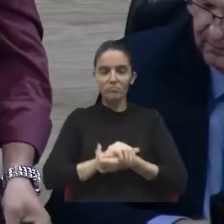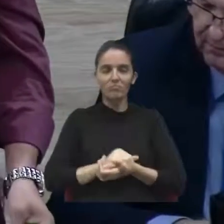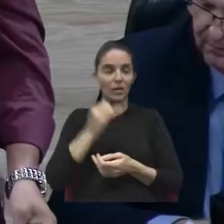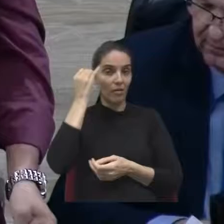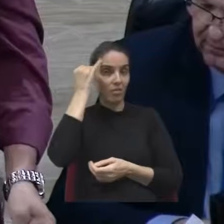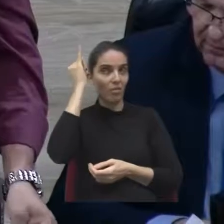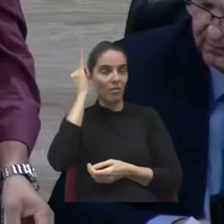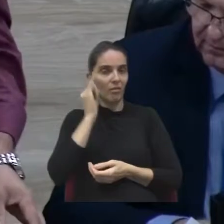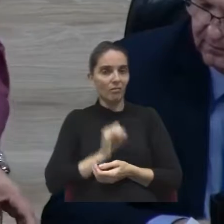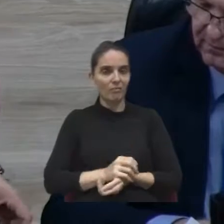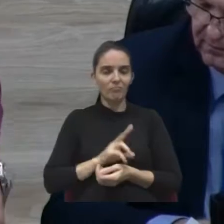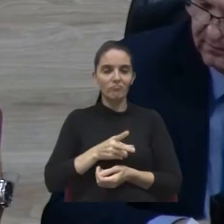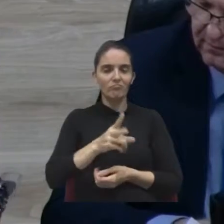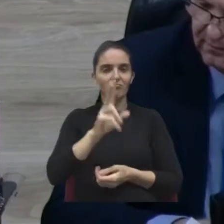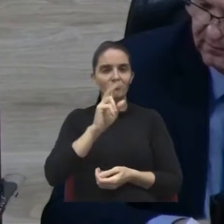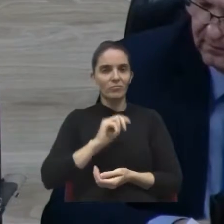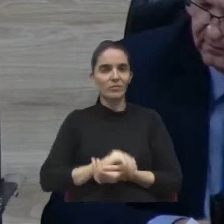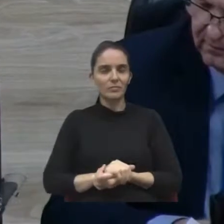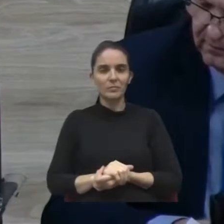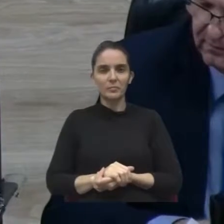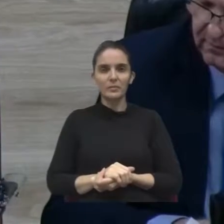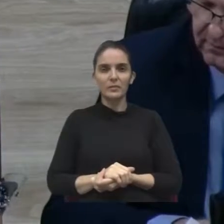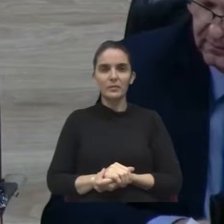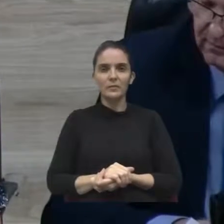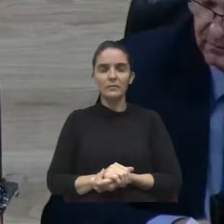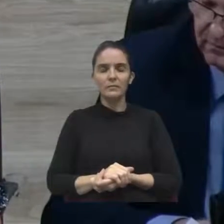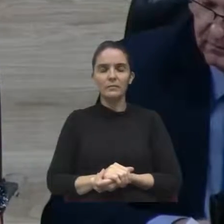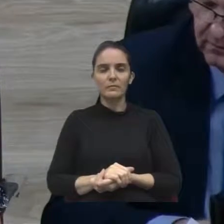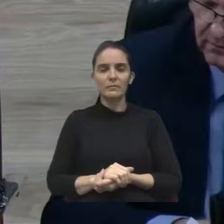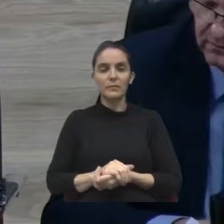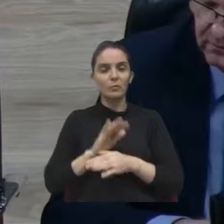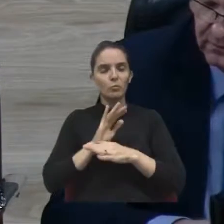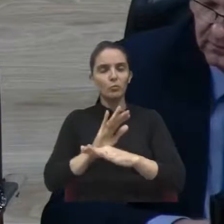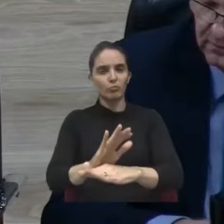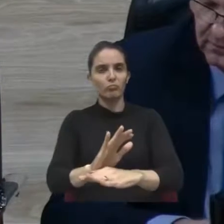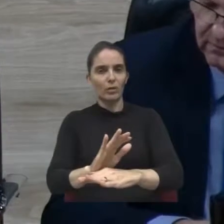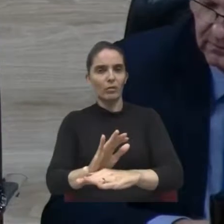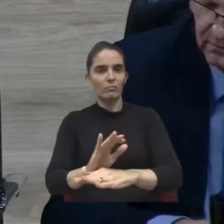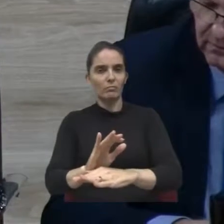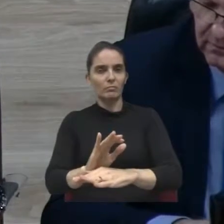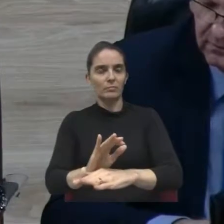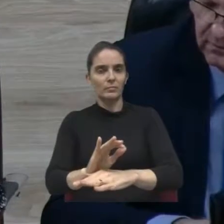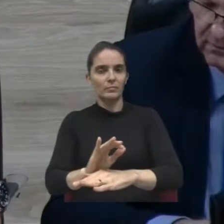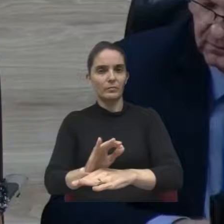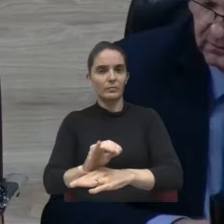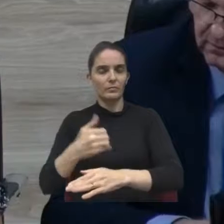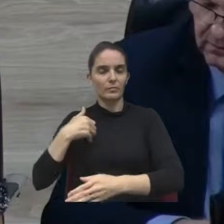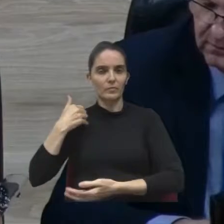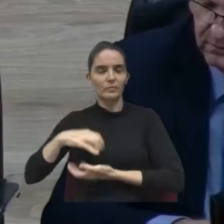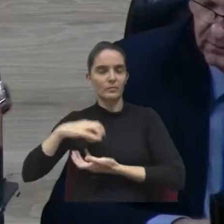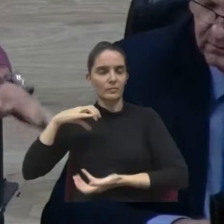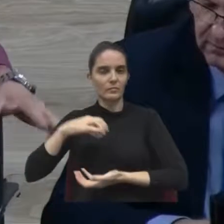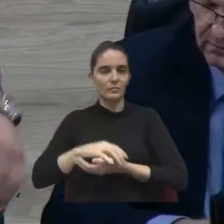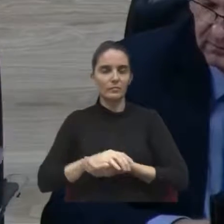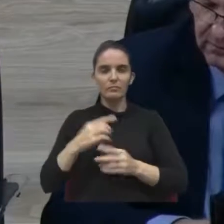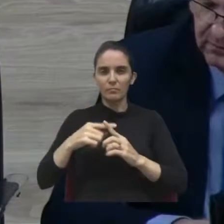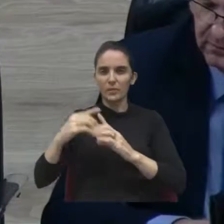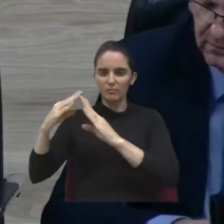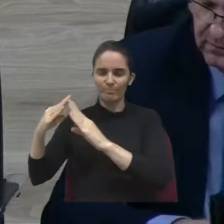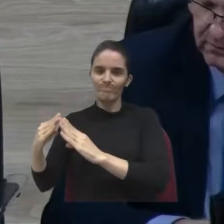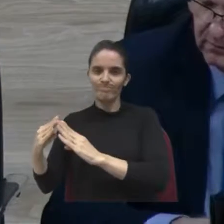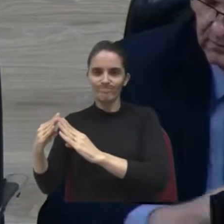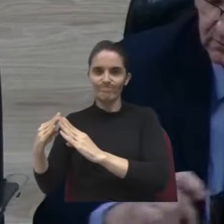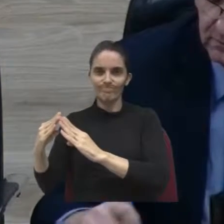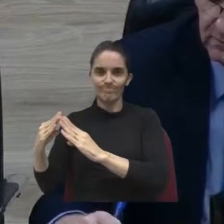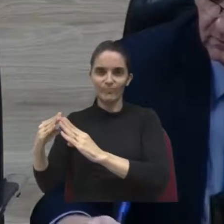levar um bem-estar melhor ao idoso, que infelizmente, no caso, na maior parte dos asilos, a família